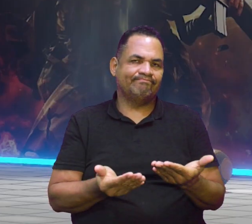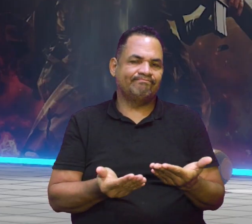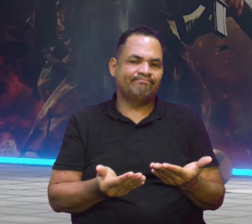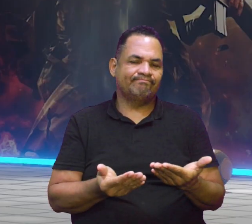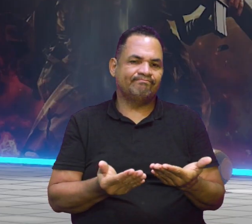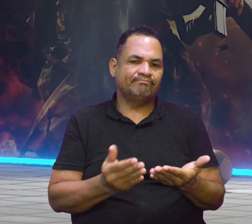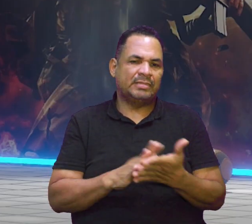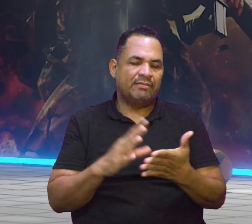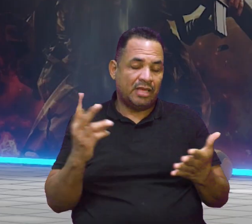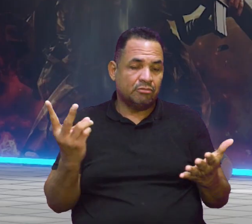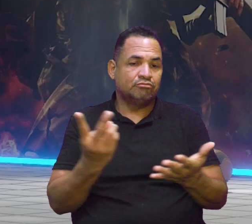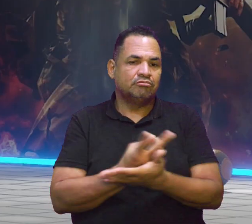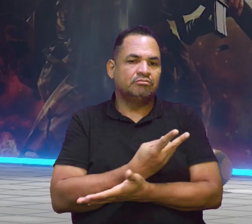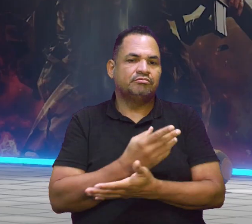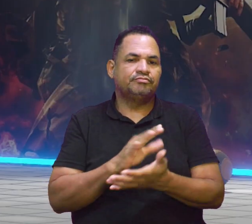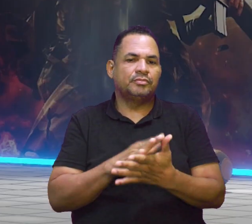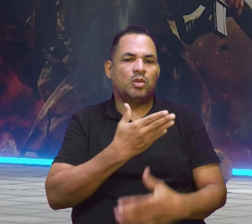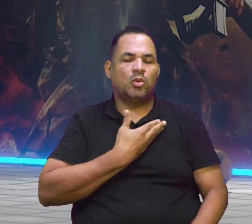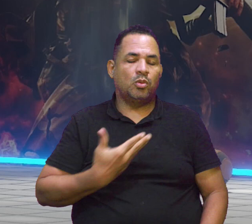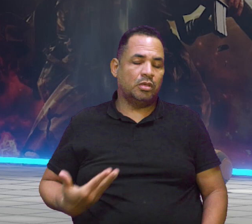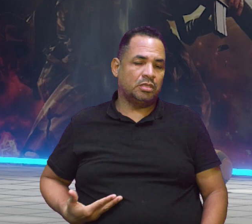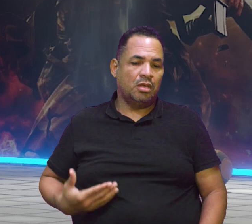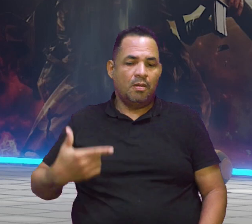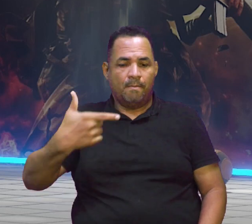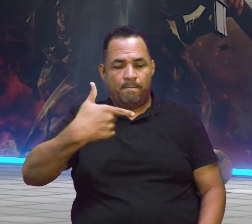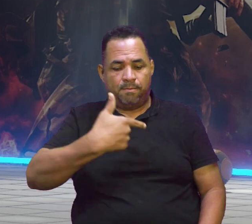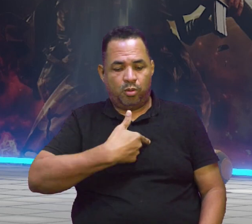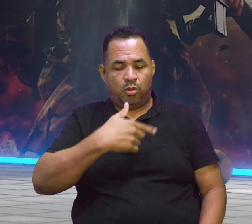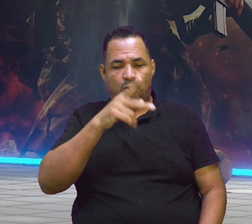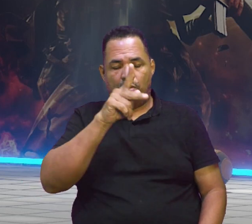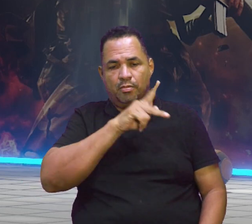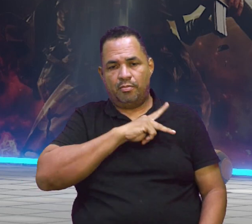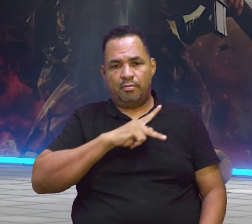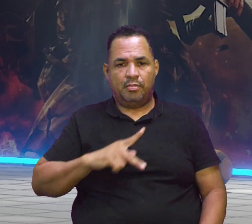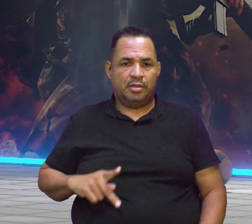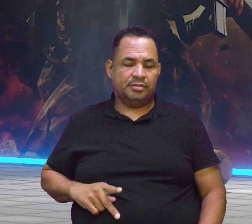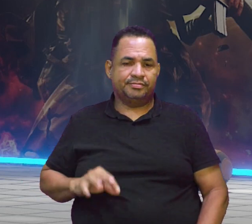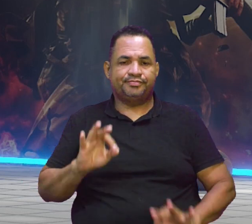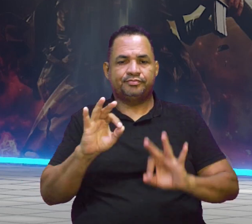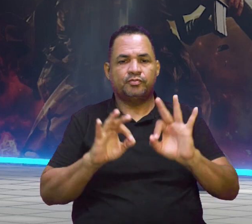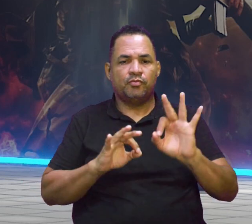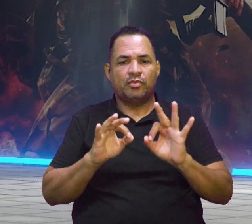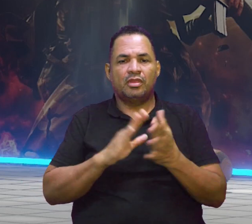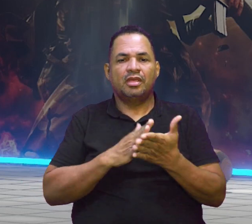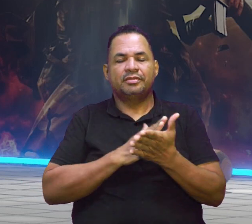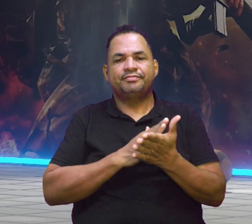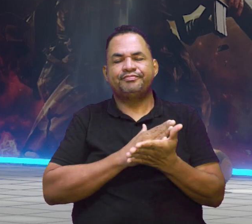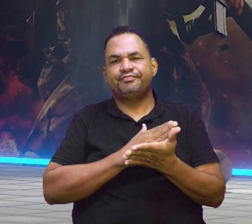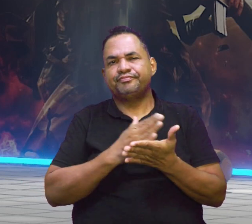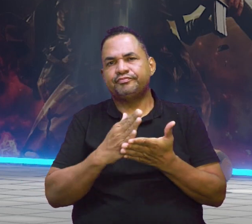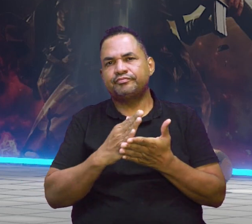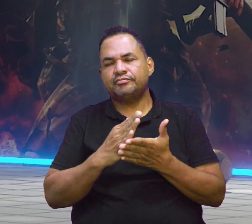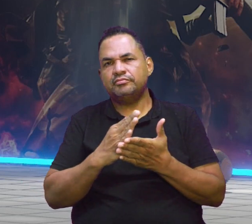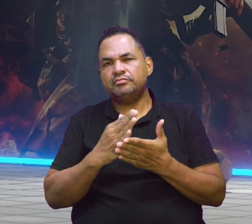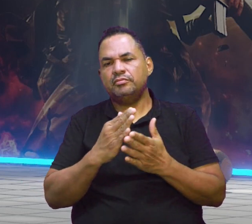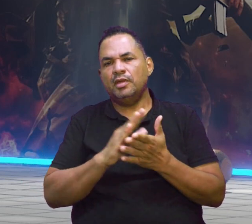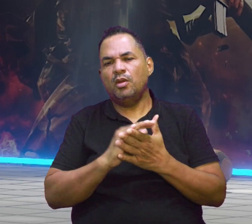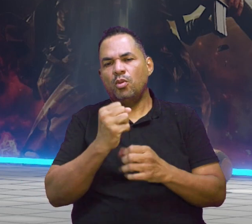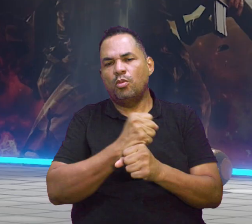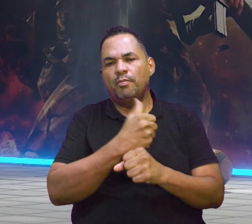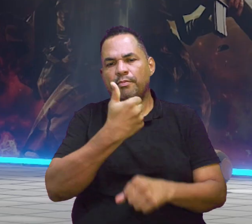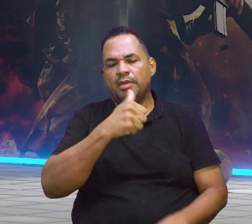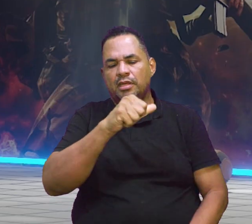acontecer no governo de Getúlio Vargas, e é no governo de Getúlio Vargas, a partir de 1930, que nós vamos ter as primeiras